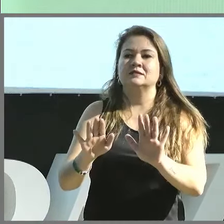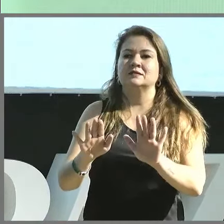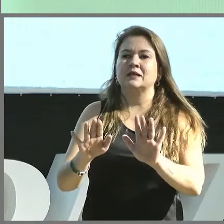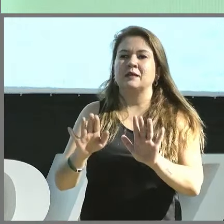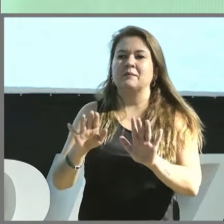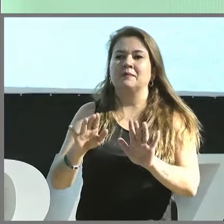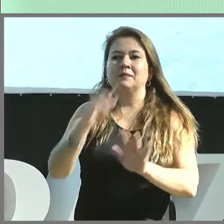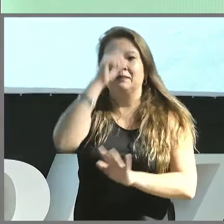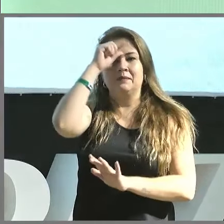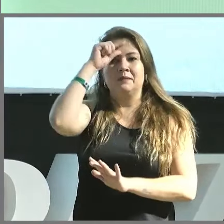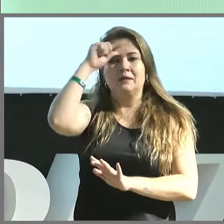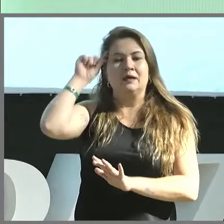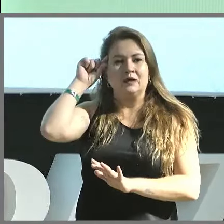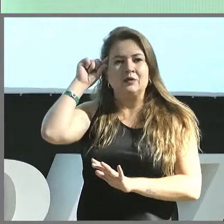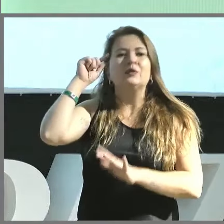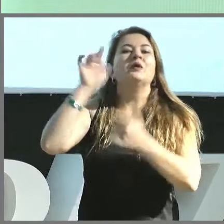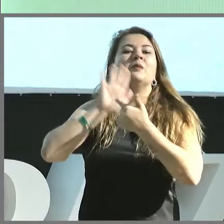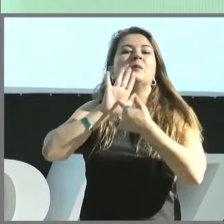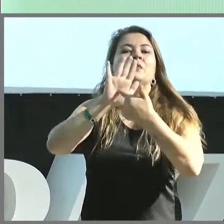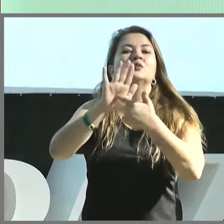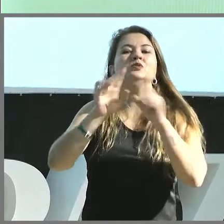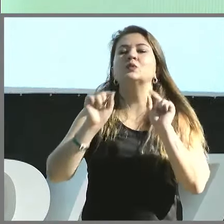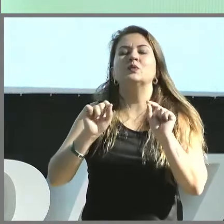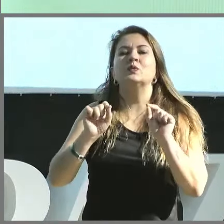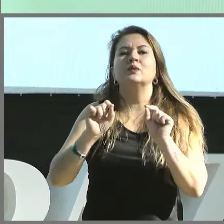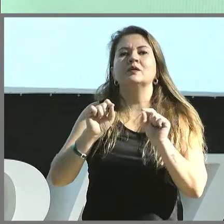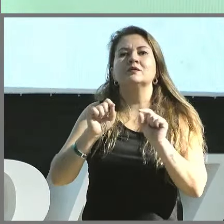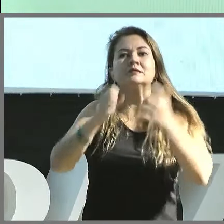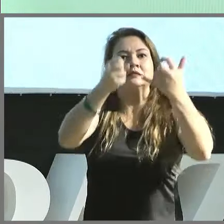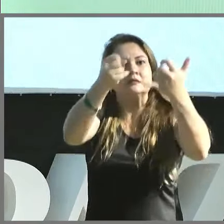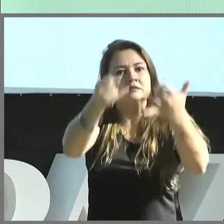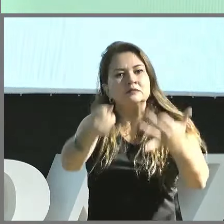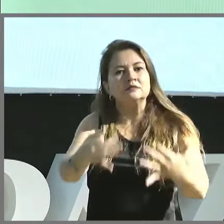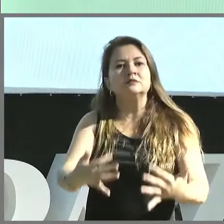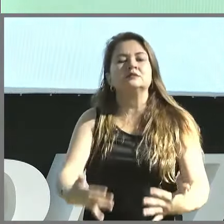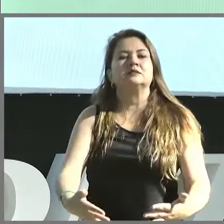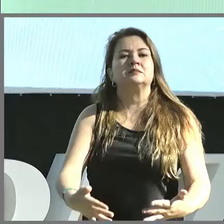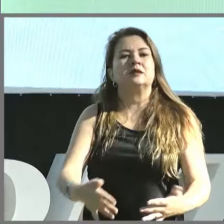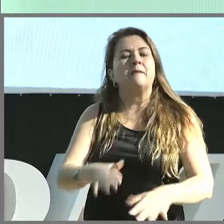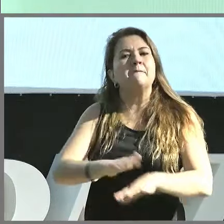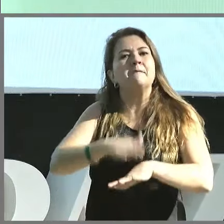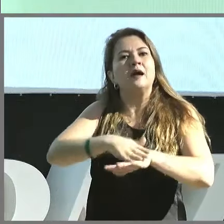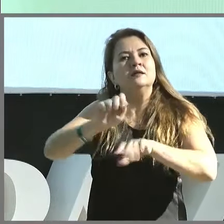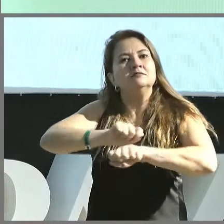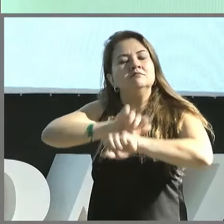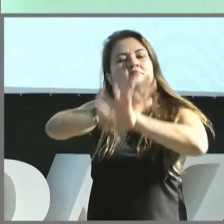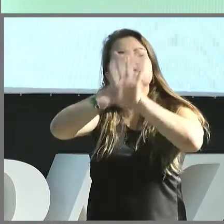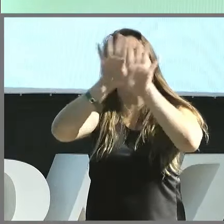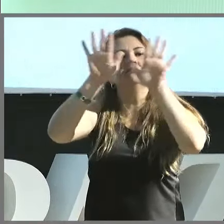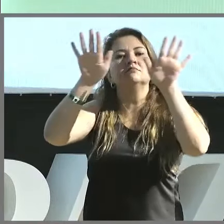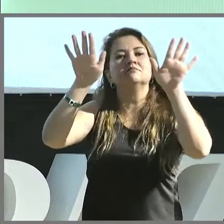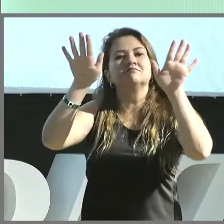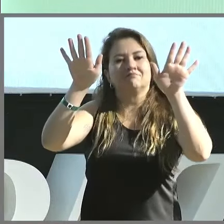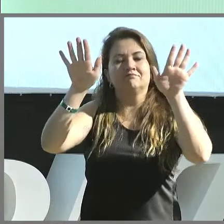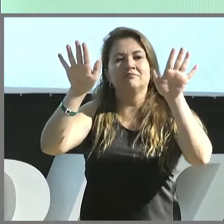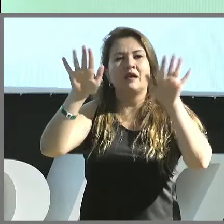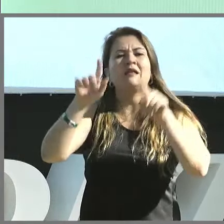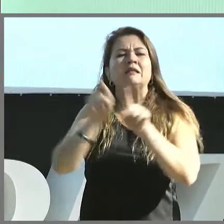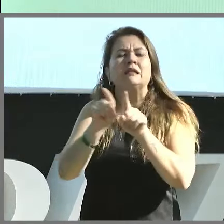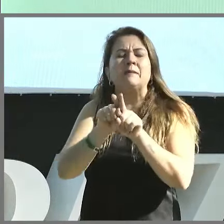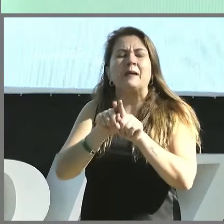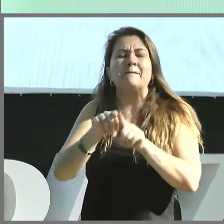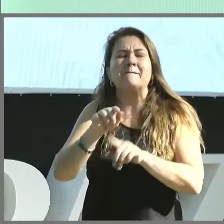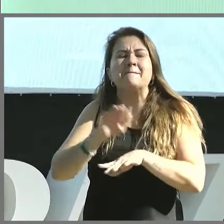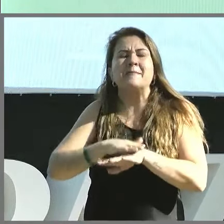uma análise mais decisiva, mais pontual, mais dinâmica e mais